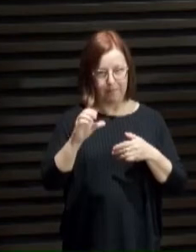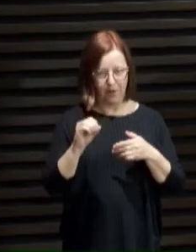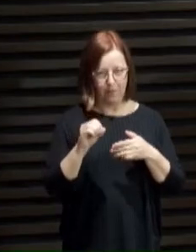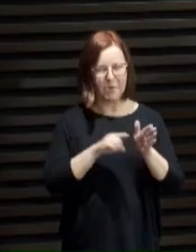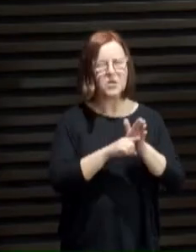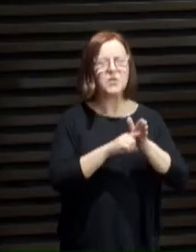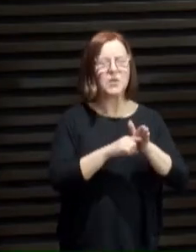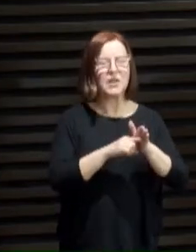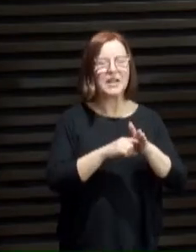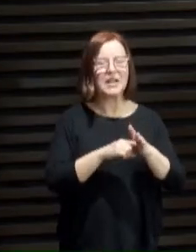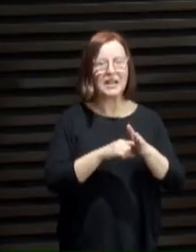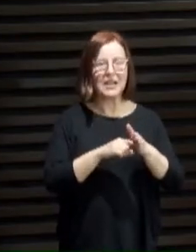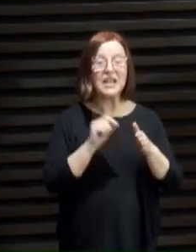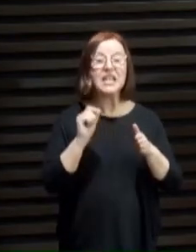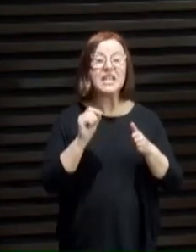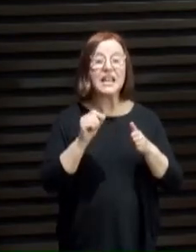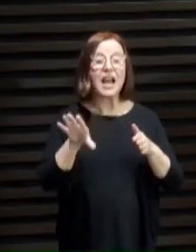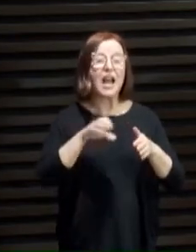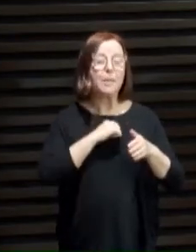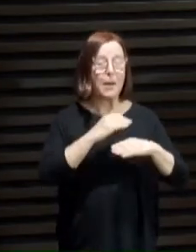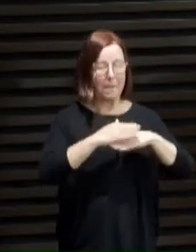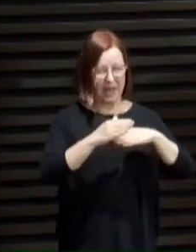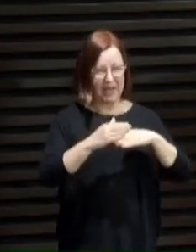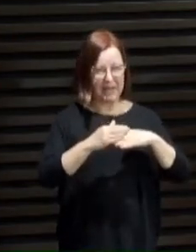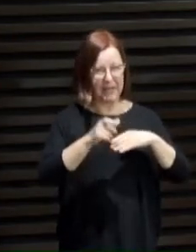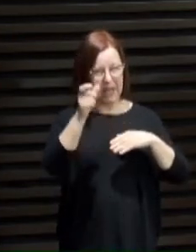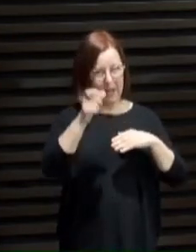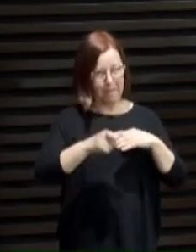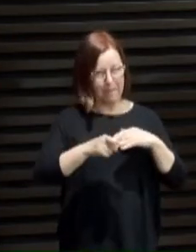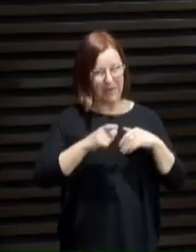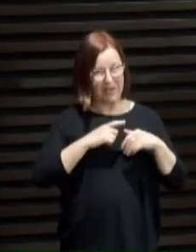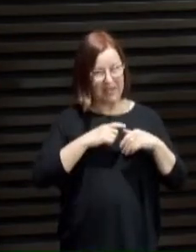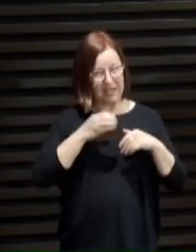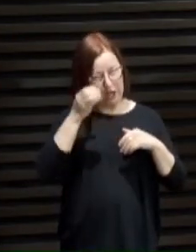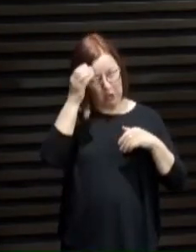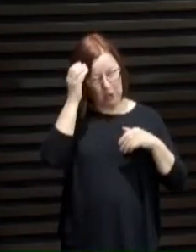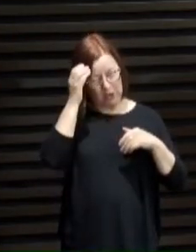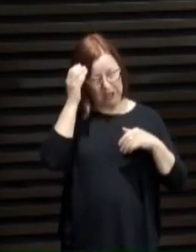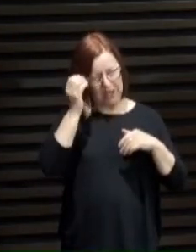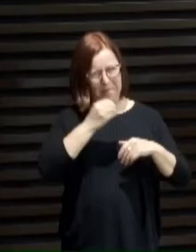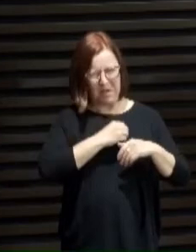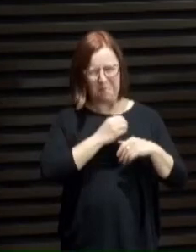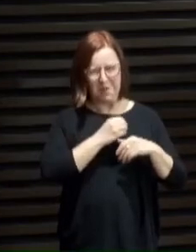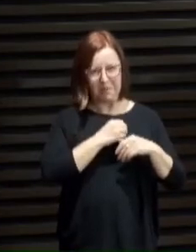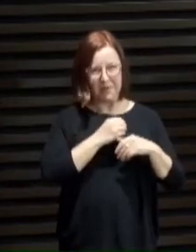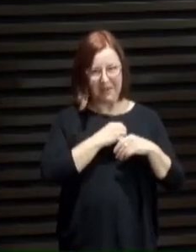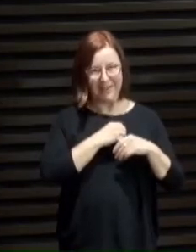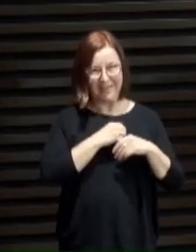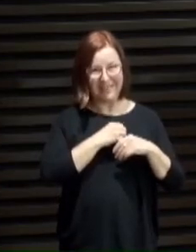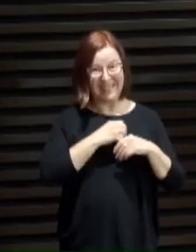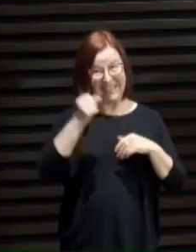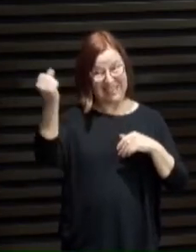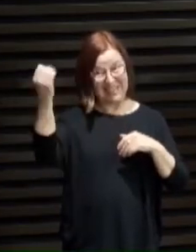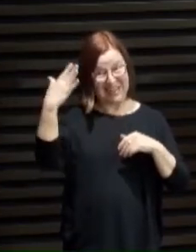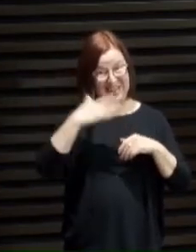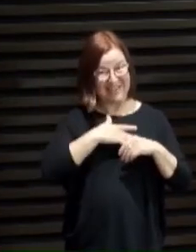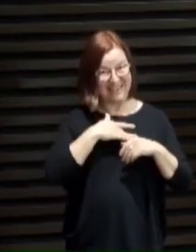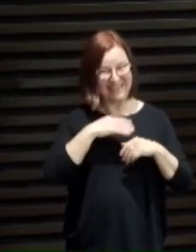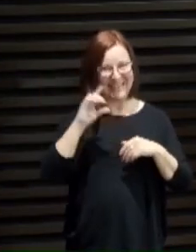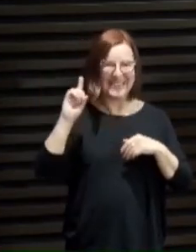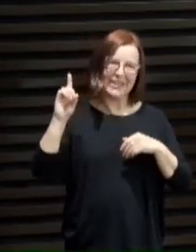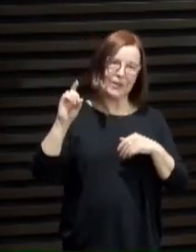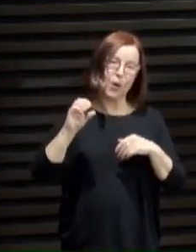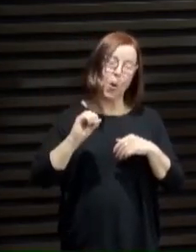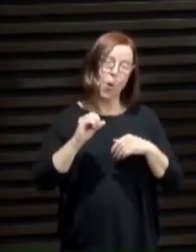Aquele que tem consciência de que seus pecados são múltiplos e da graça e da misericórdia de Deus,